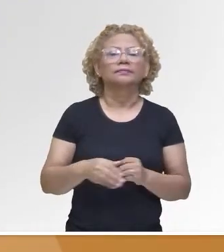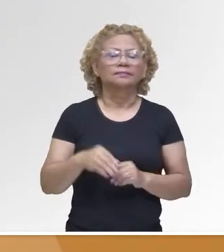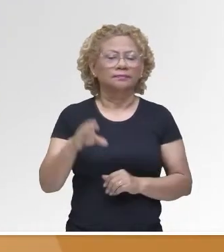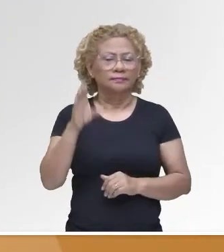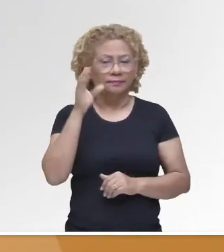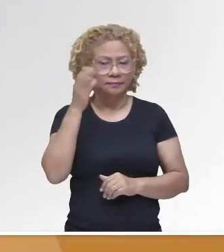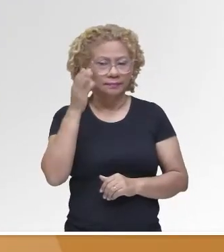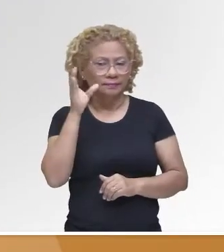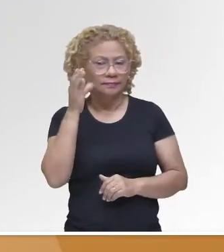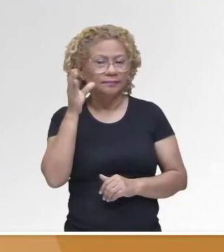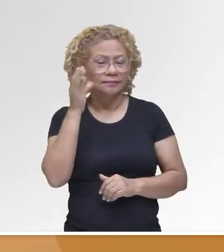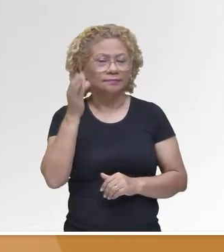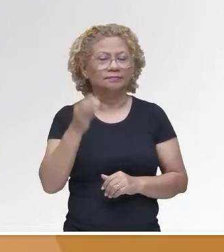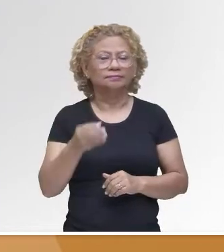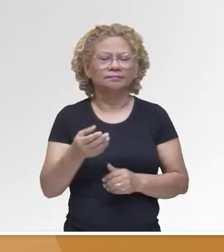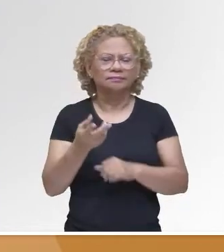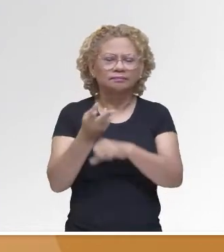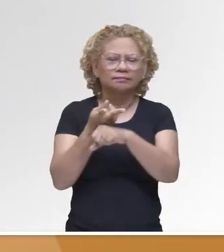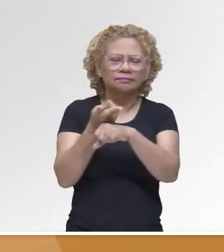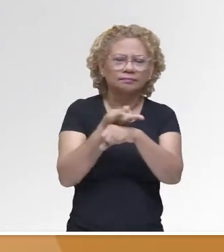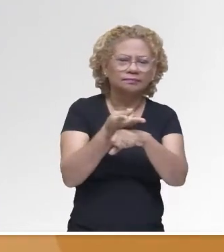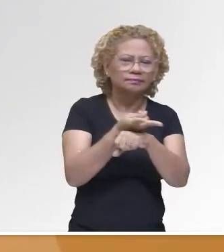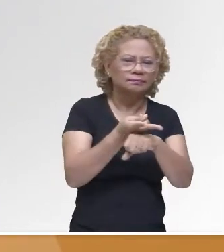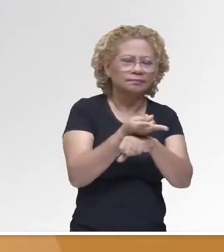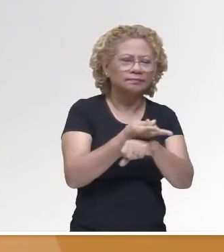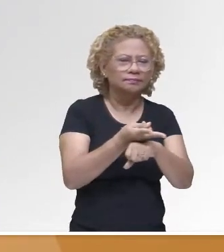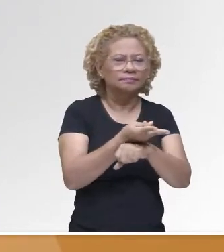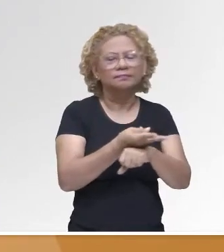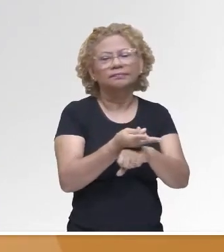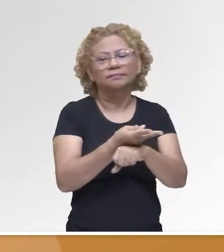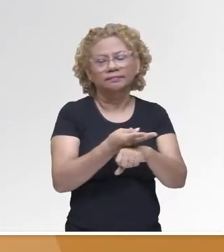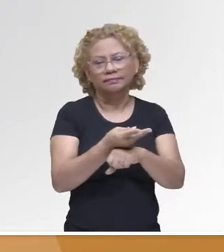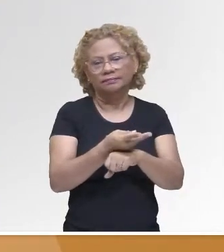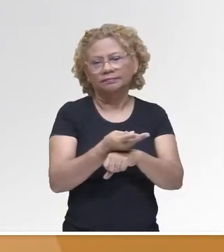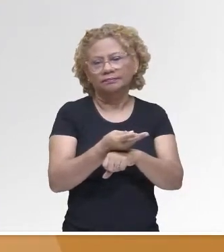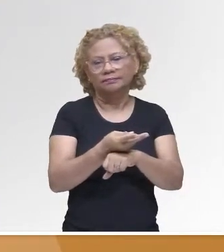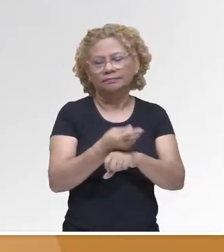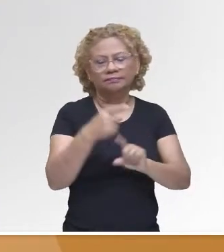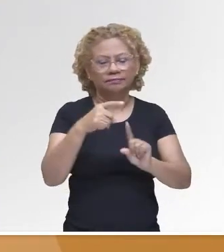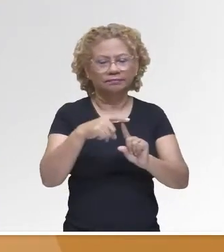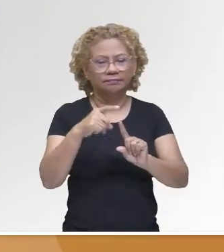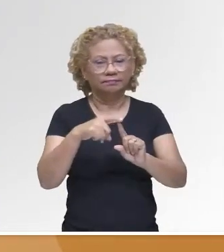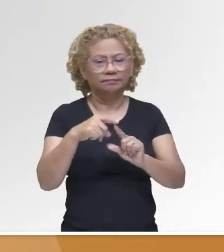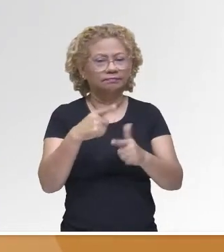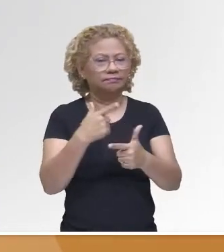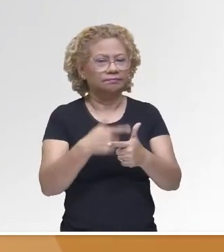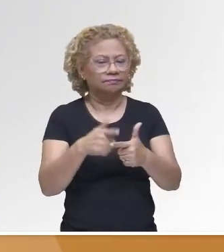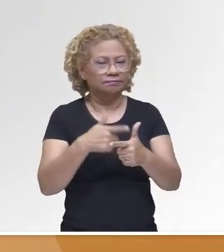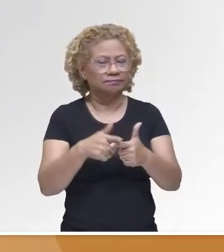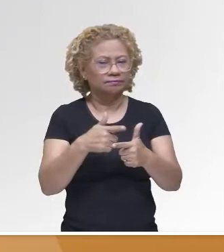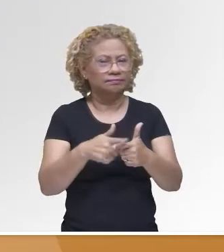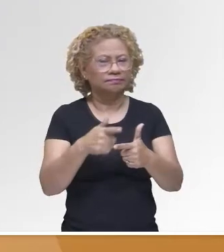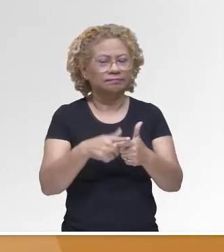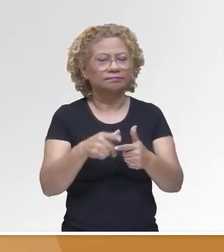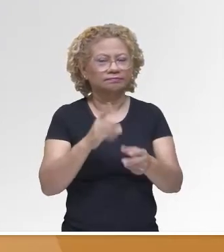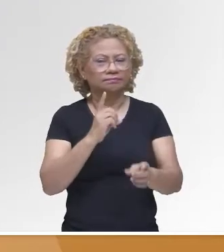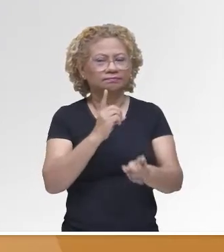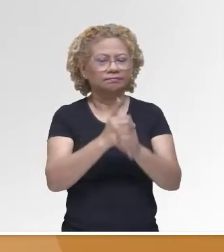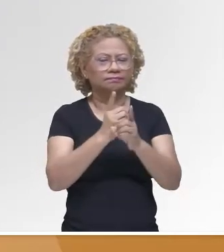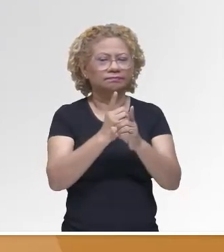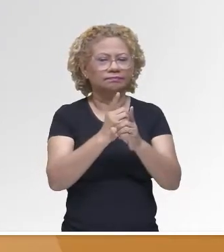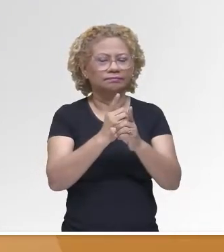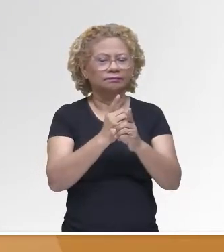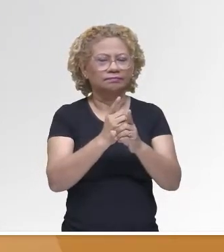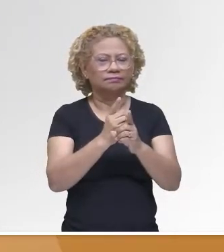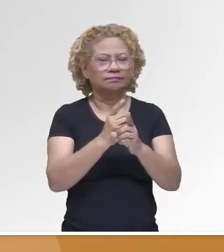do problema. A partir do problema, ela vai então criar os seus métodos para tentar resolver o problema, né?